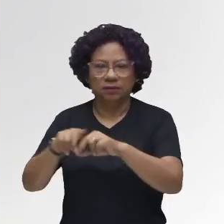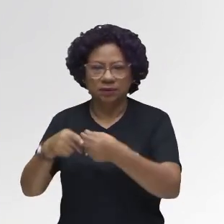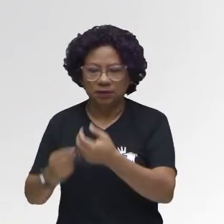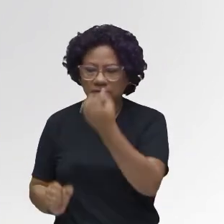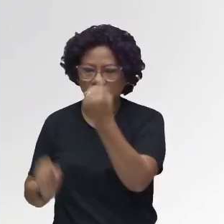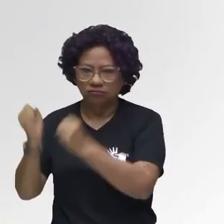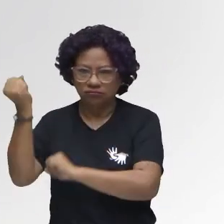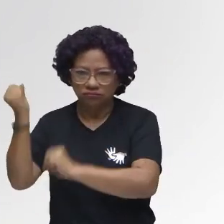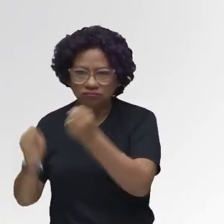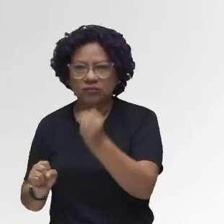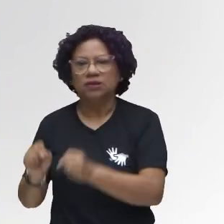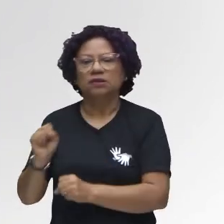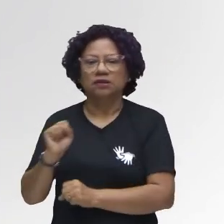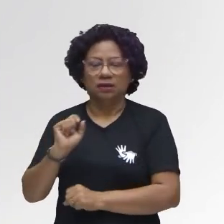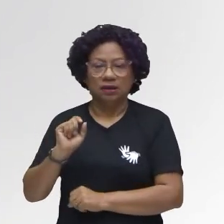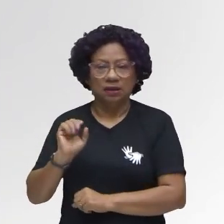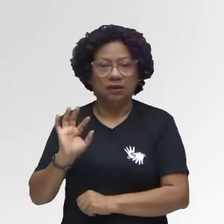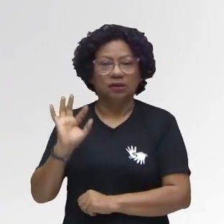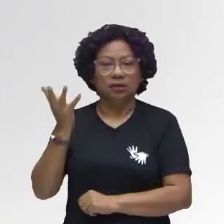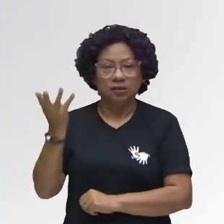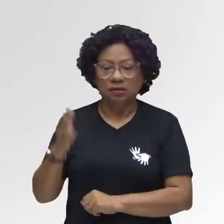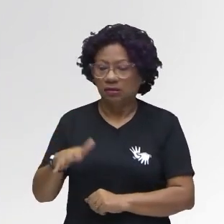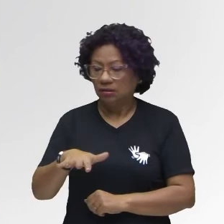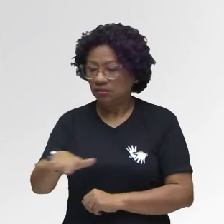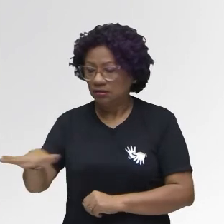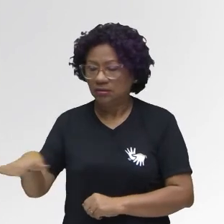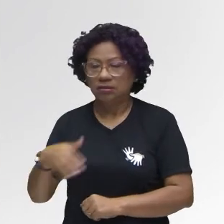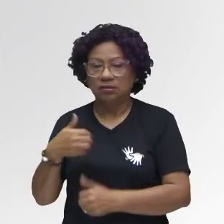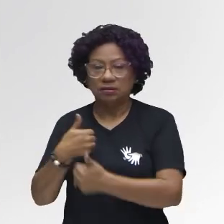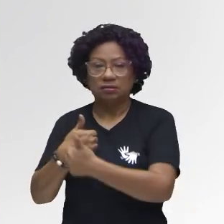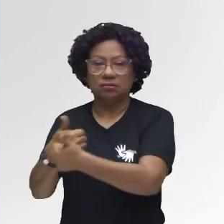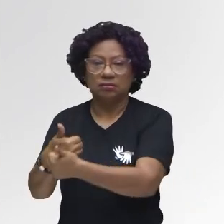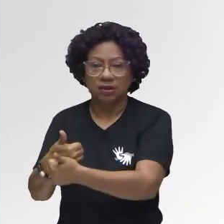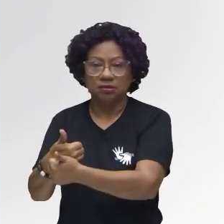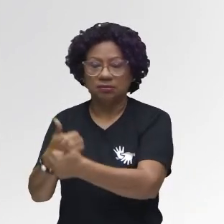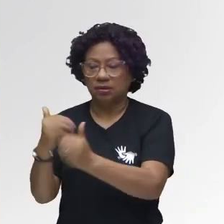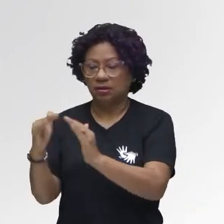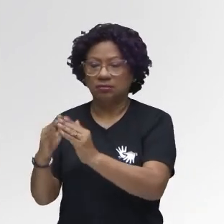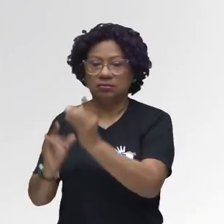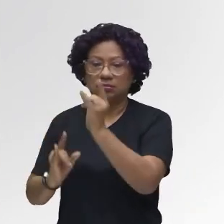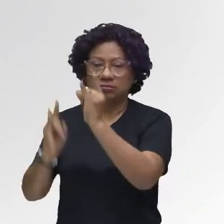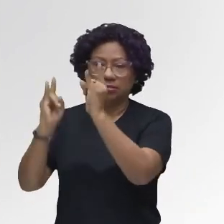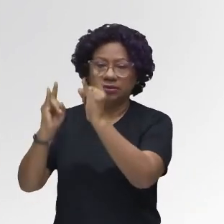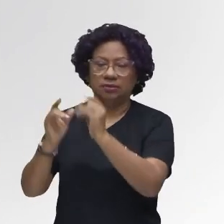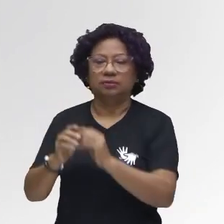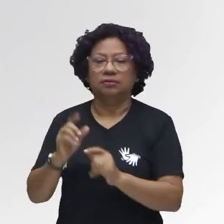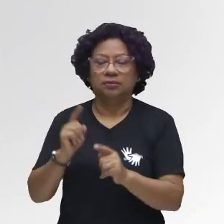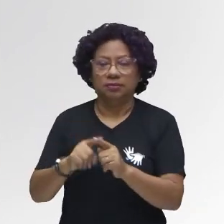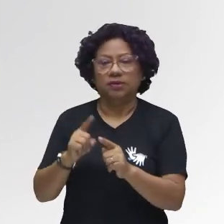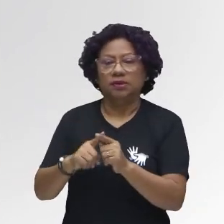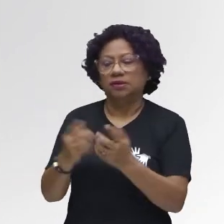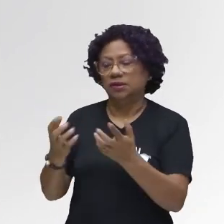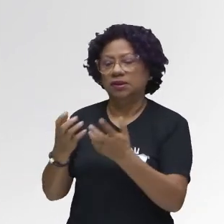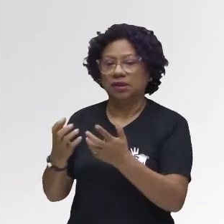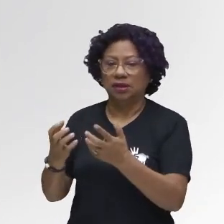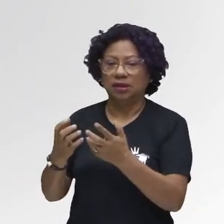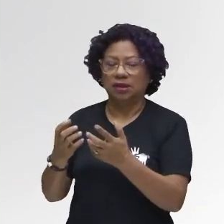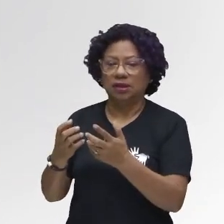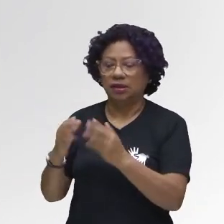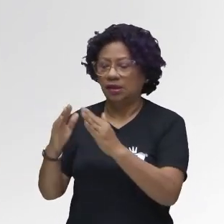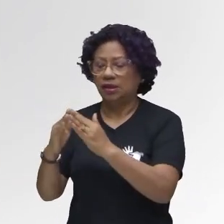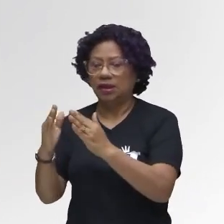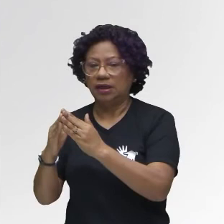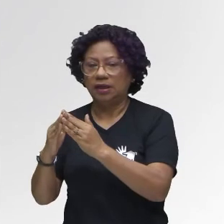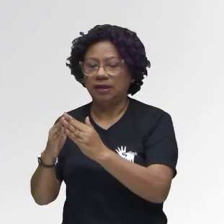residências só acabam ocorrendo nas mesmas áreas, porque as populações querem morar próximo ao emprego, para não ter